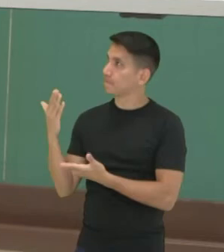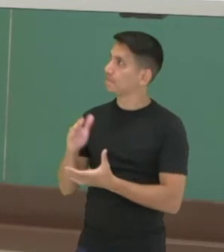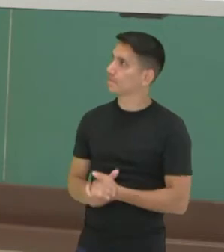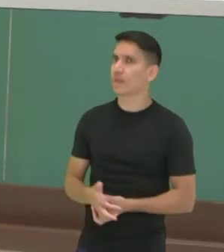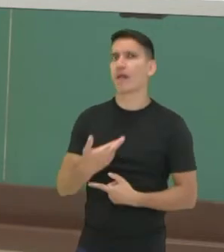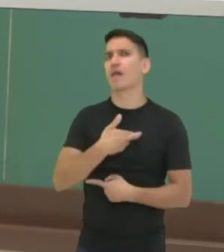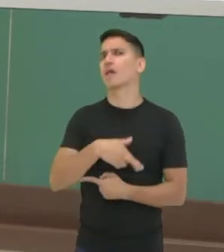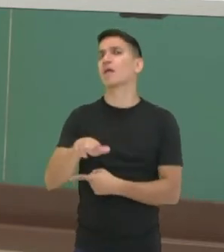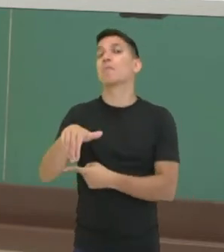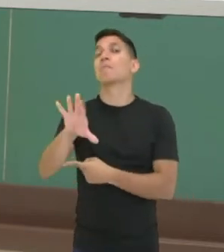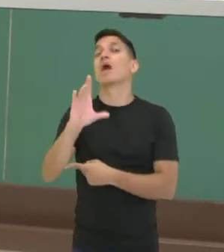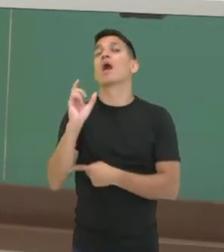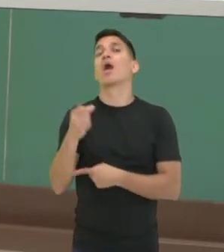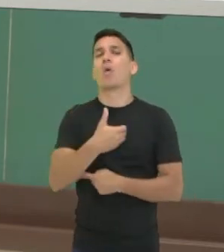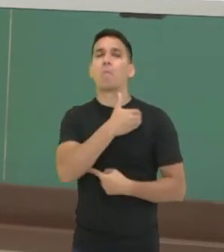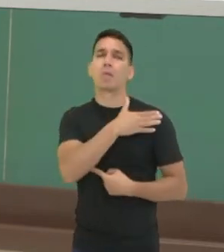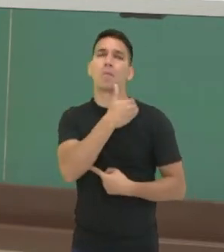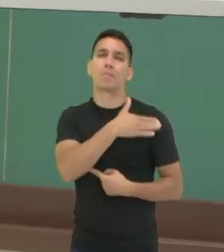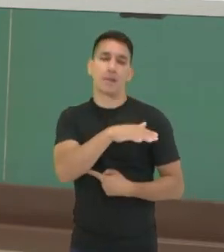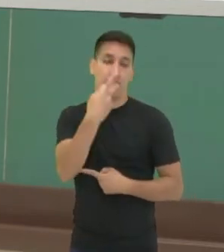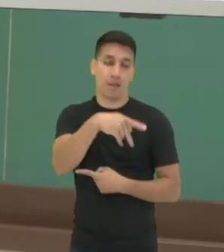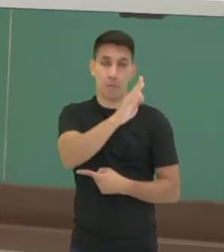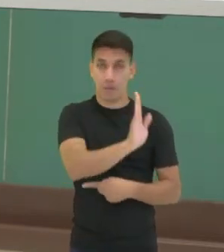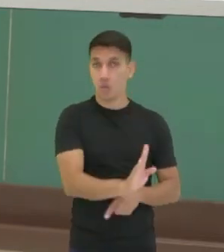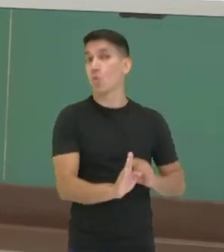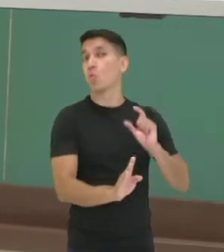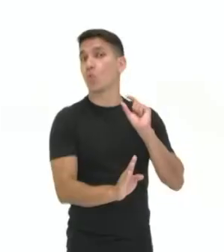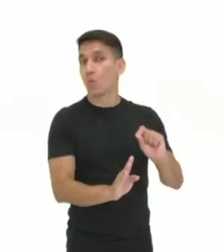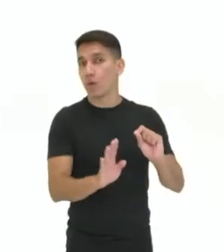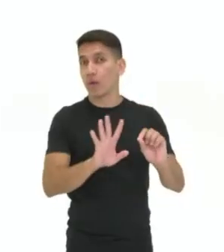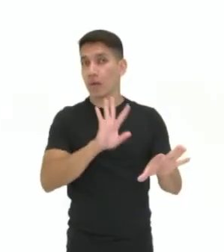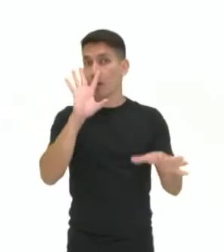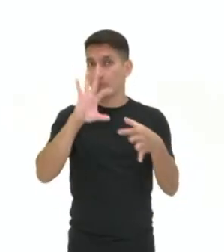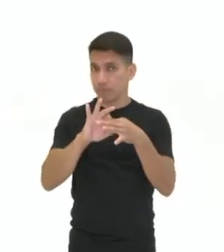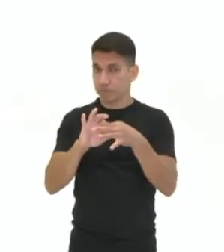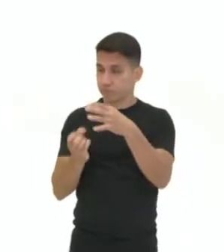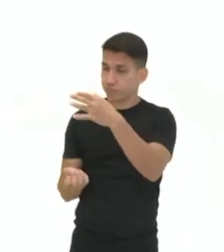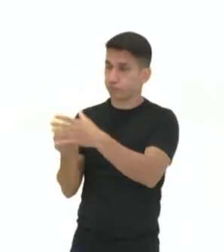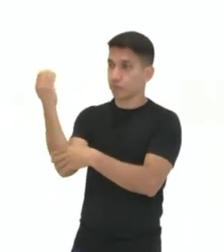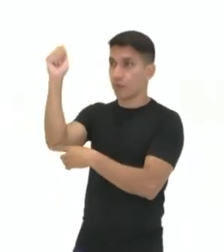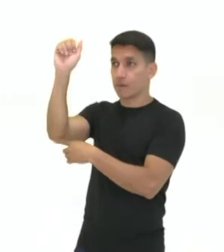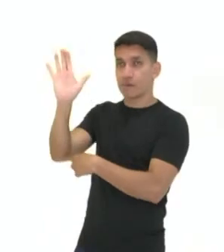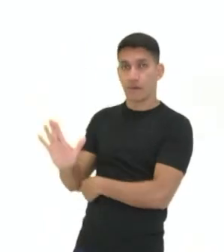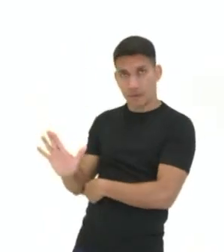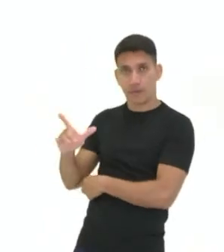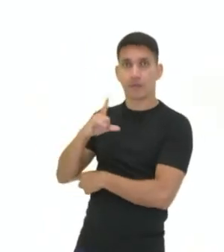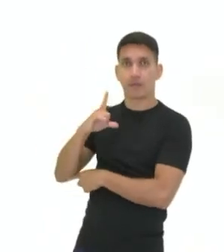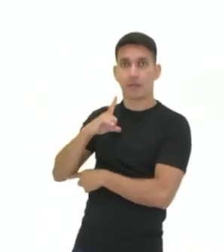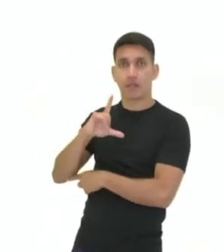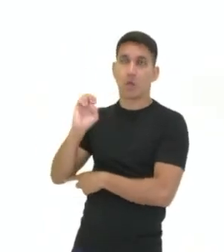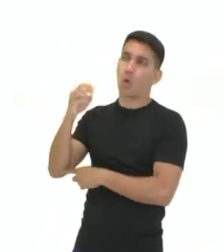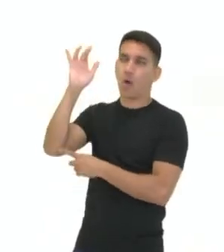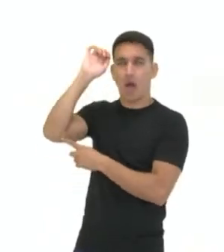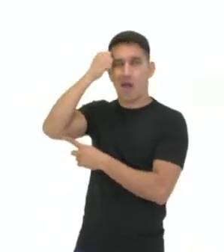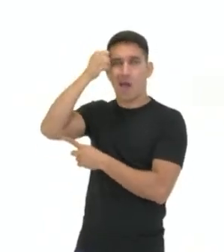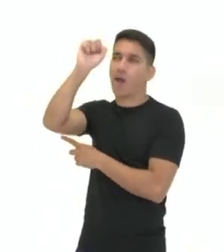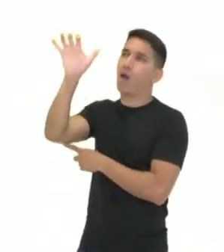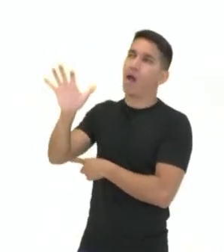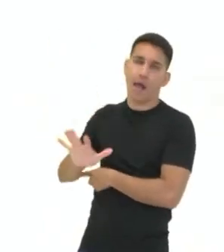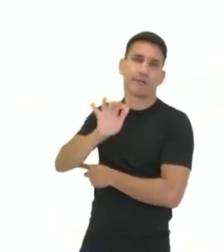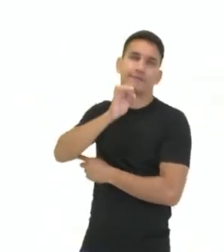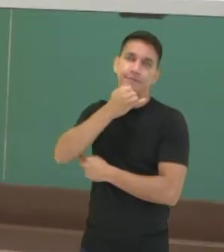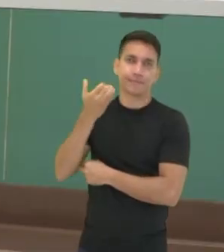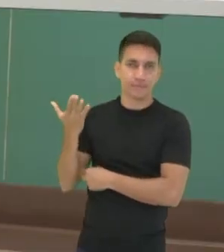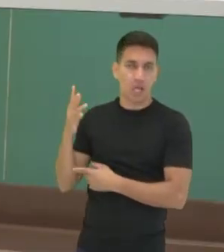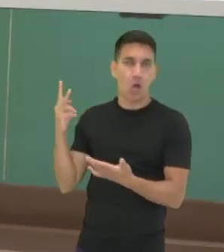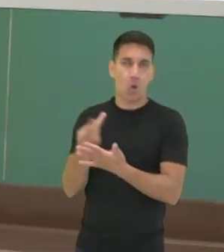religiões que mais sofrem preconceito no Brasil são as religiões de matriz africana ou afro-brasileiras, infelizmente. Inclusive